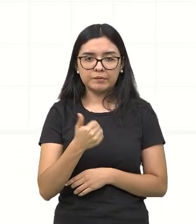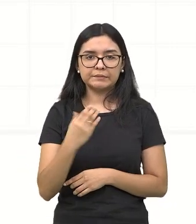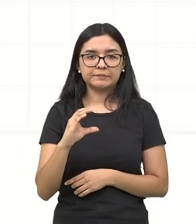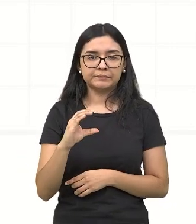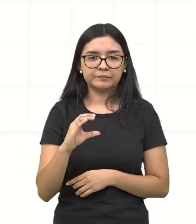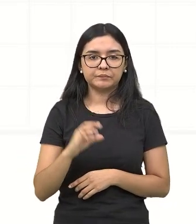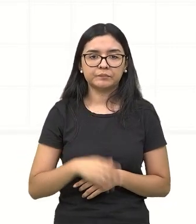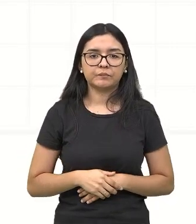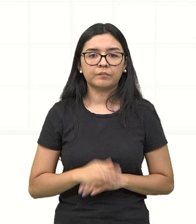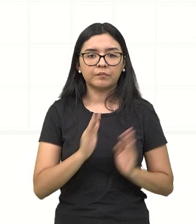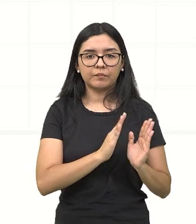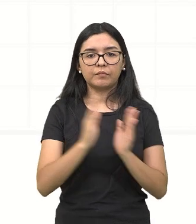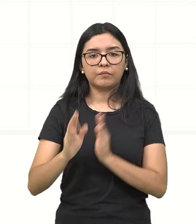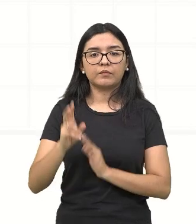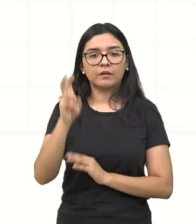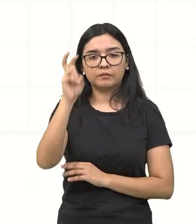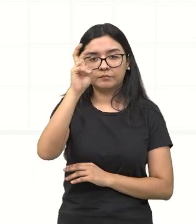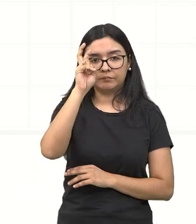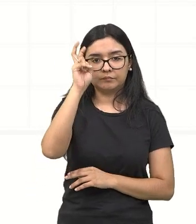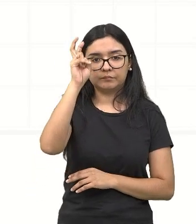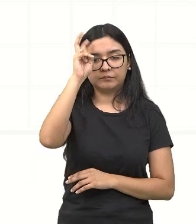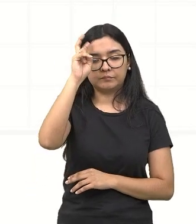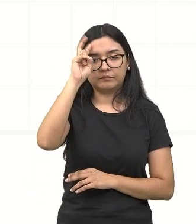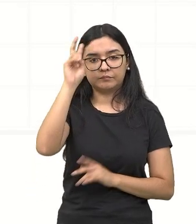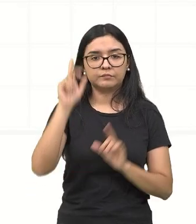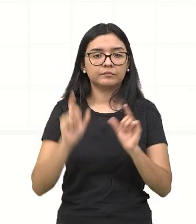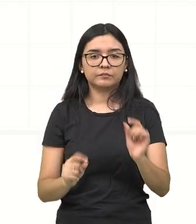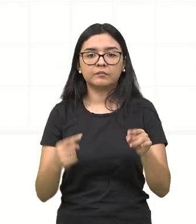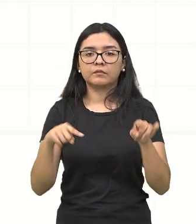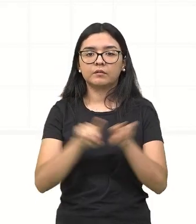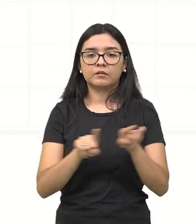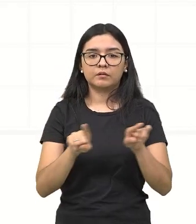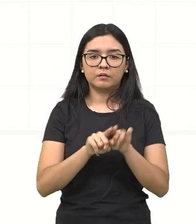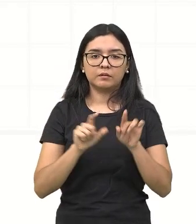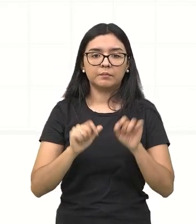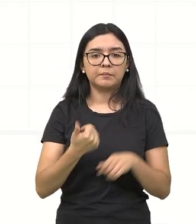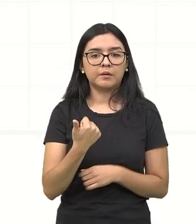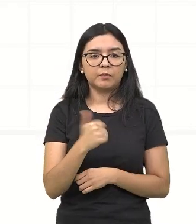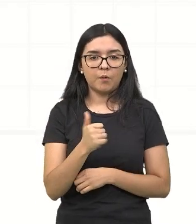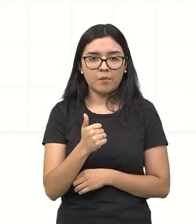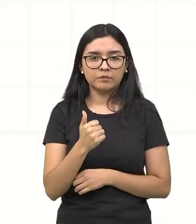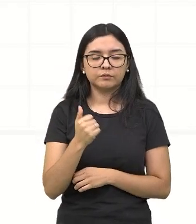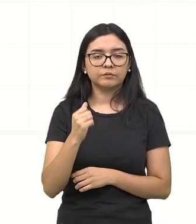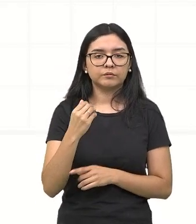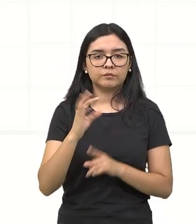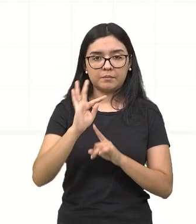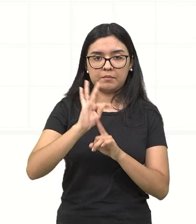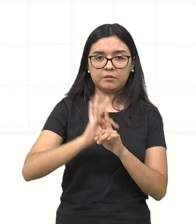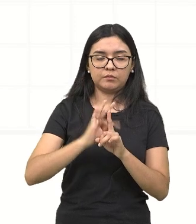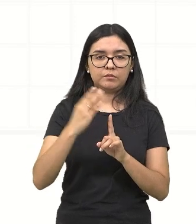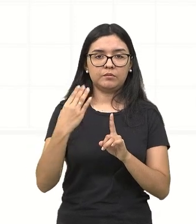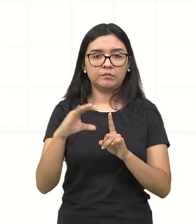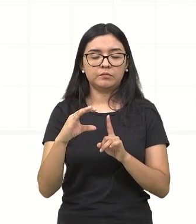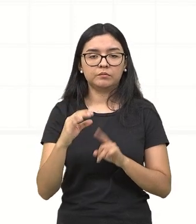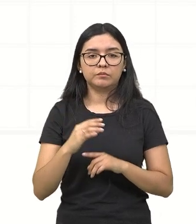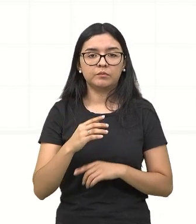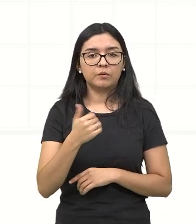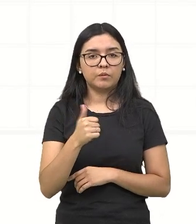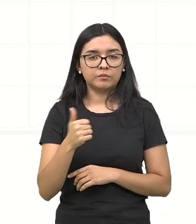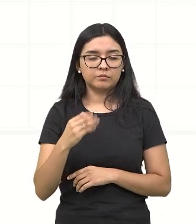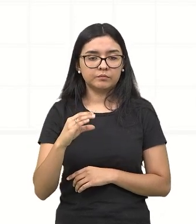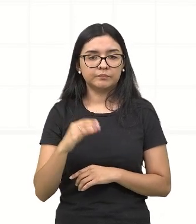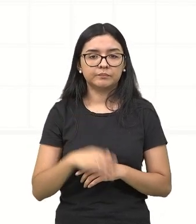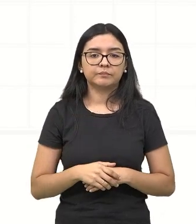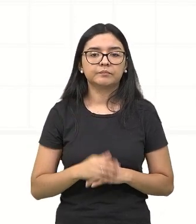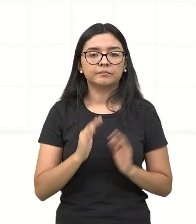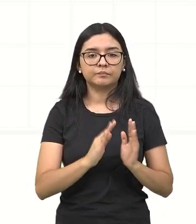graus Celsius. Aqui na quinta também foi 11 graus Celsius. E na sexta